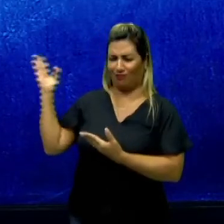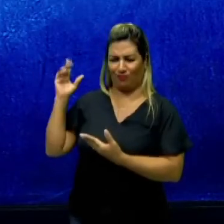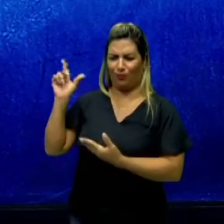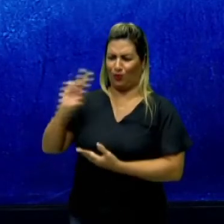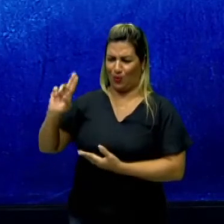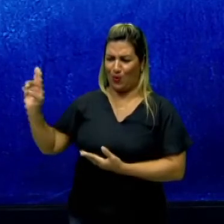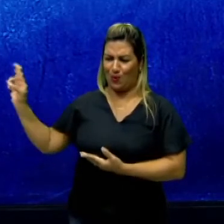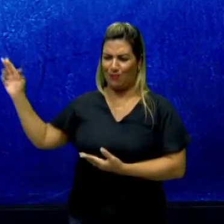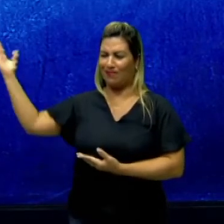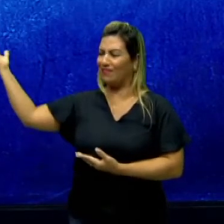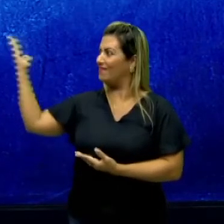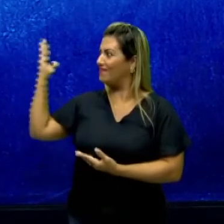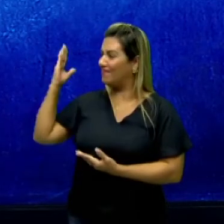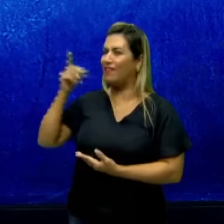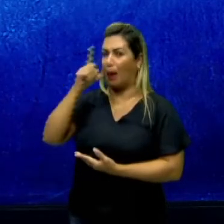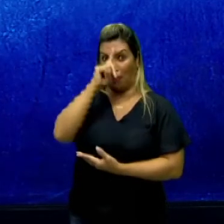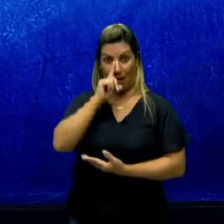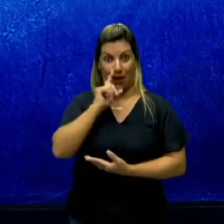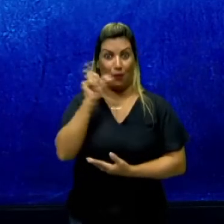esses nomes são enormes,